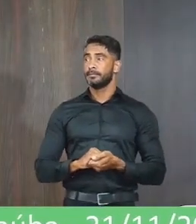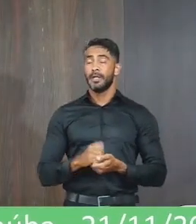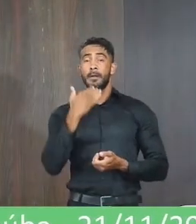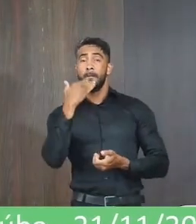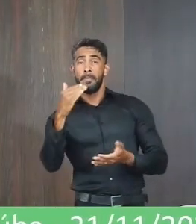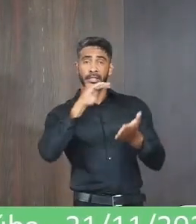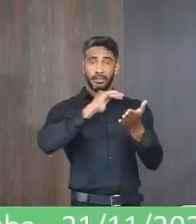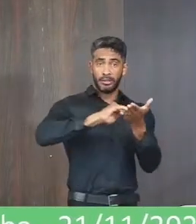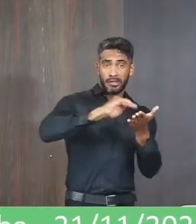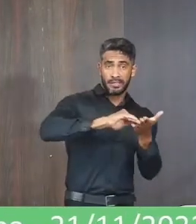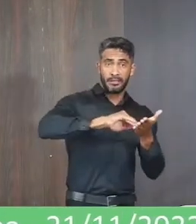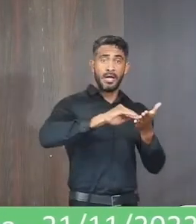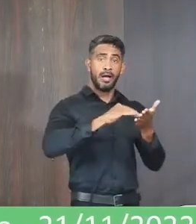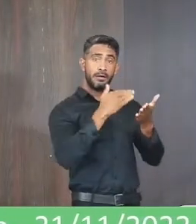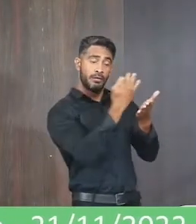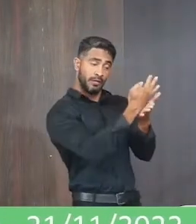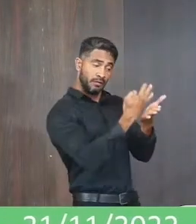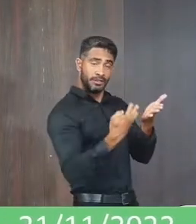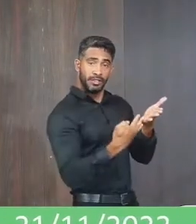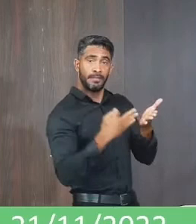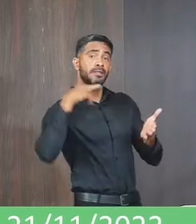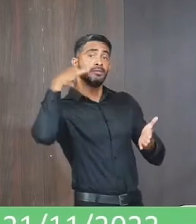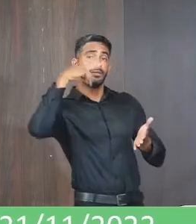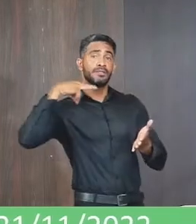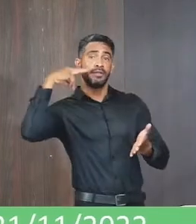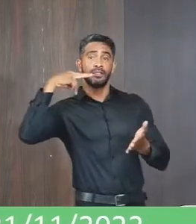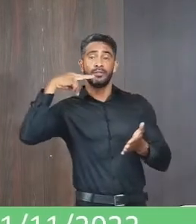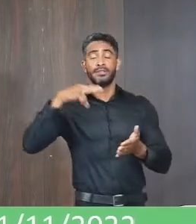Solicito ao senhor secretário que faça a chamada dos vereadores.